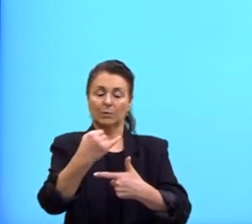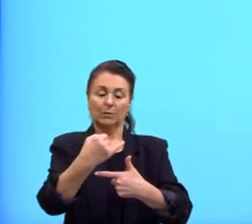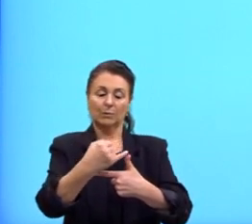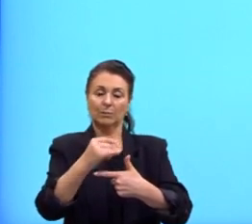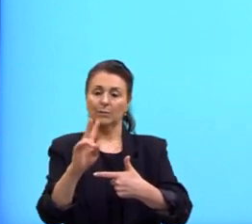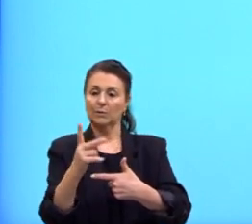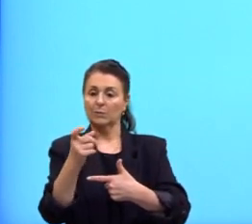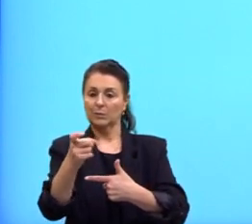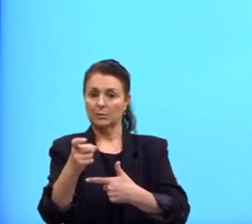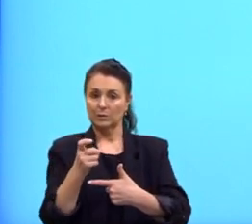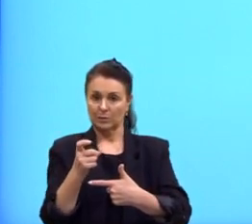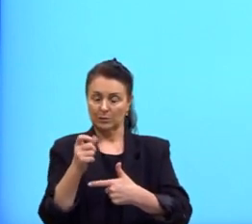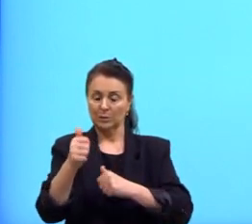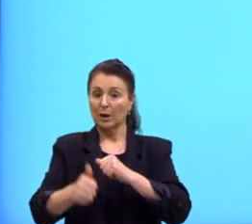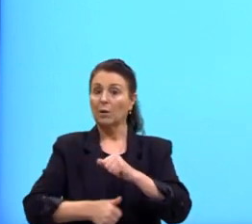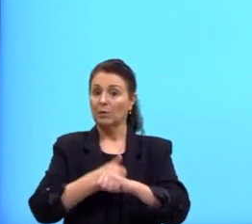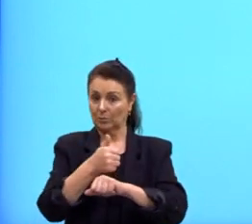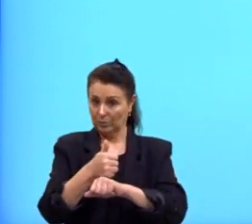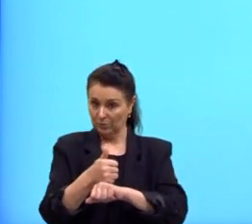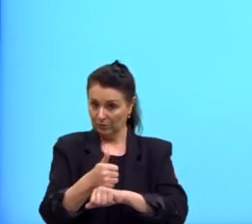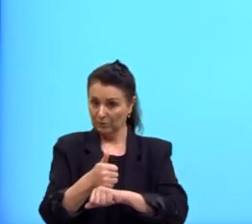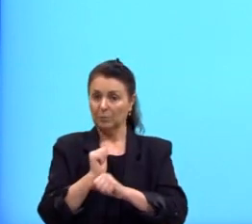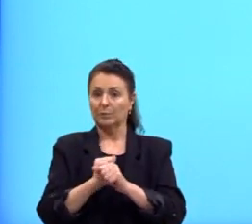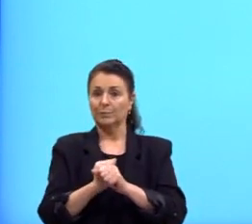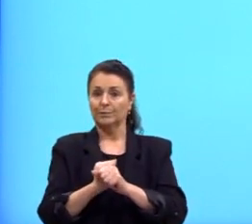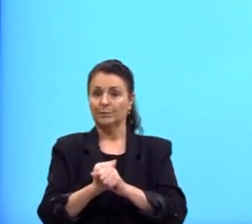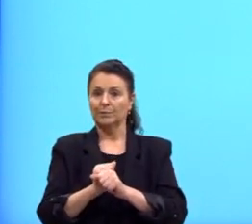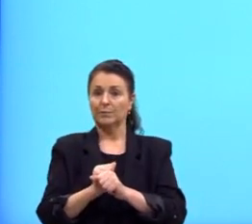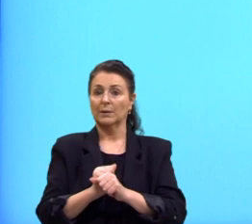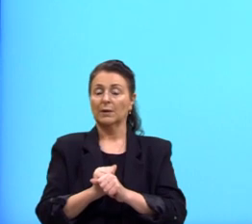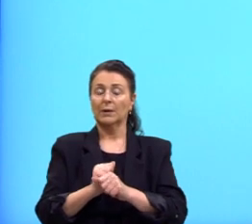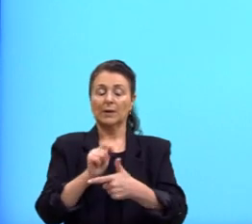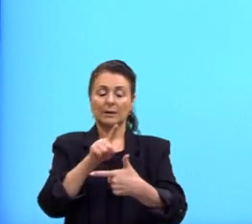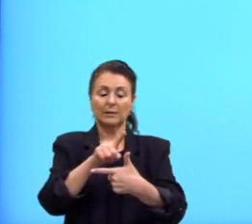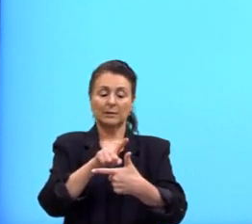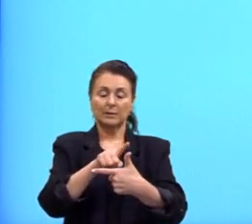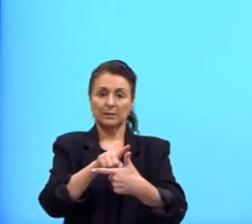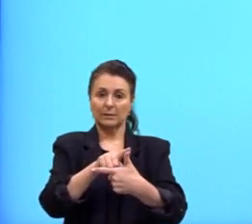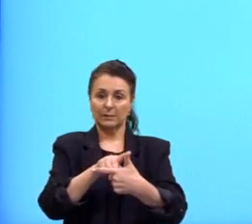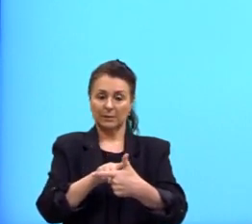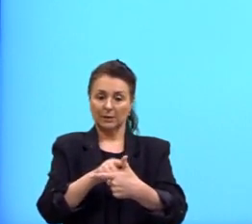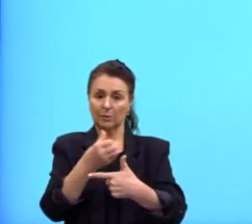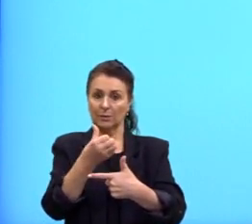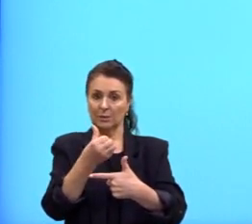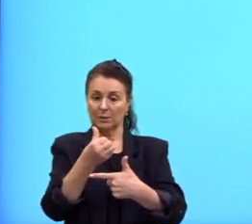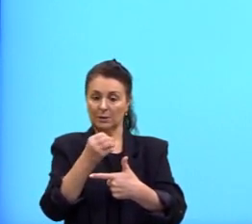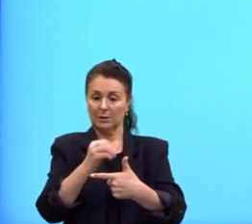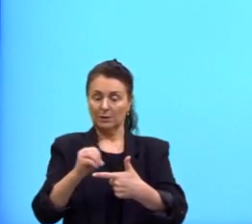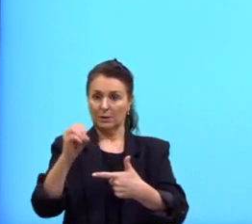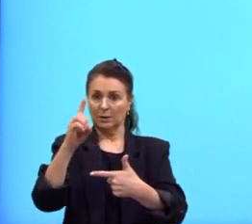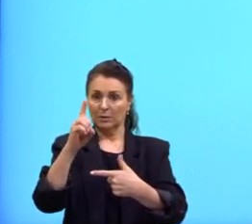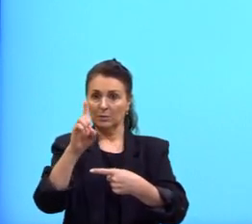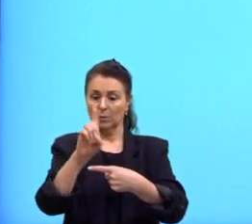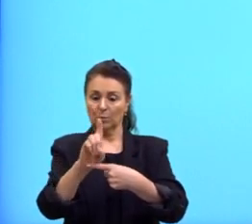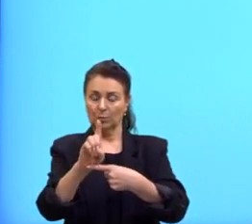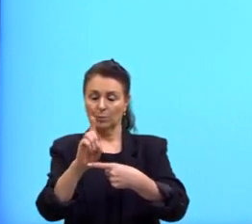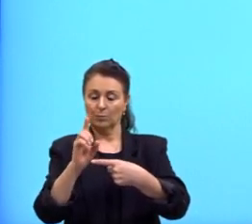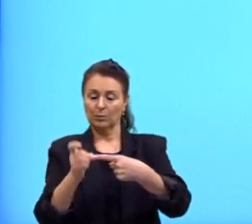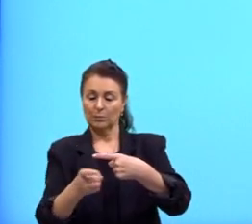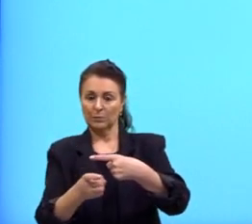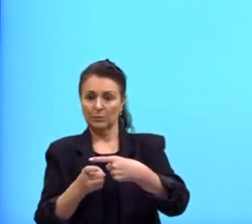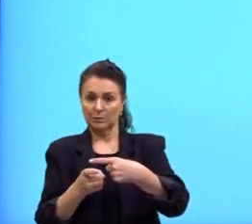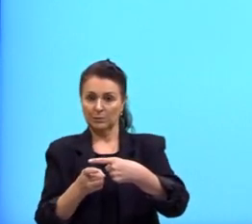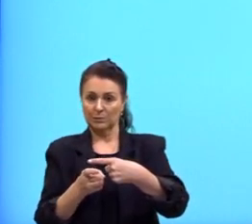tão substituímos as informações sendo de 60° = 1 sobre x o valor